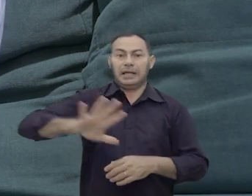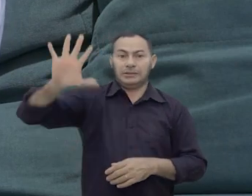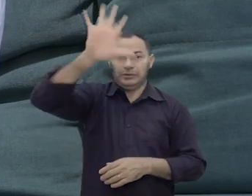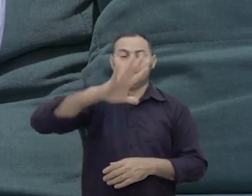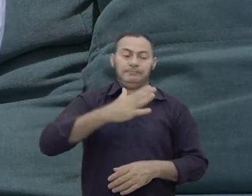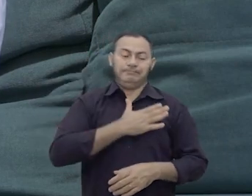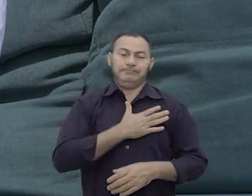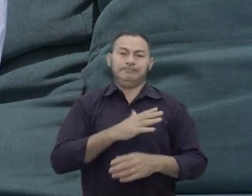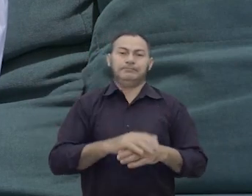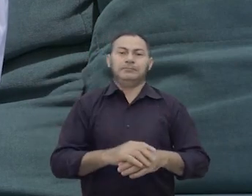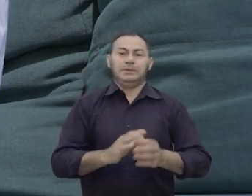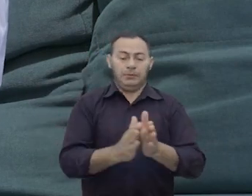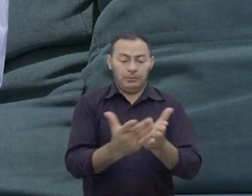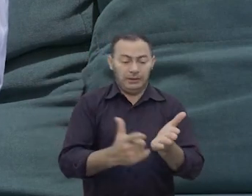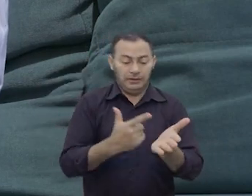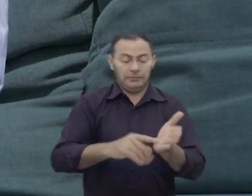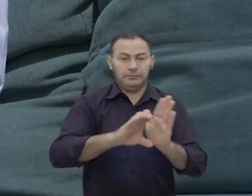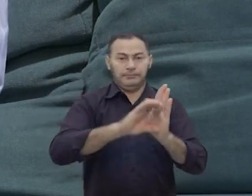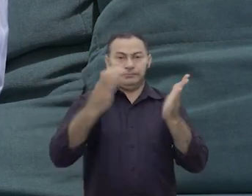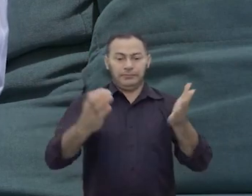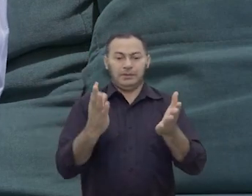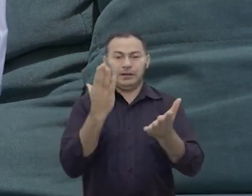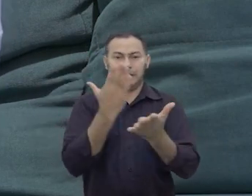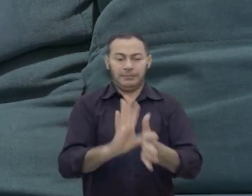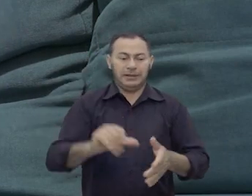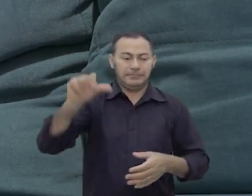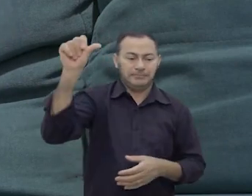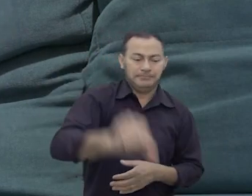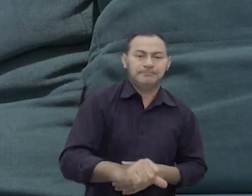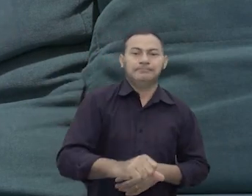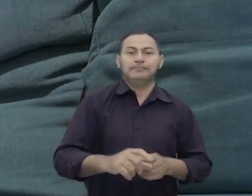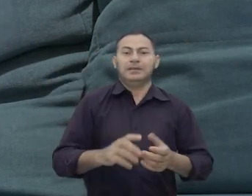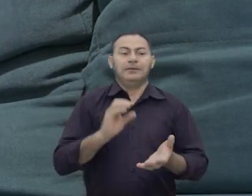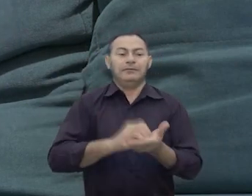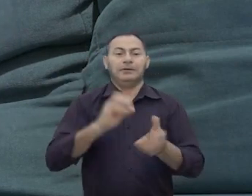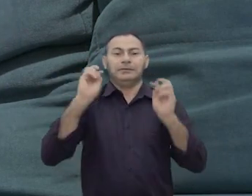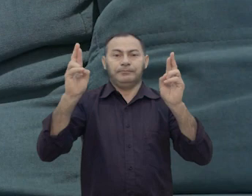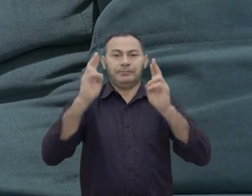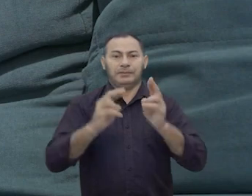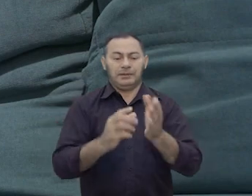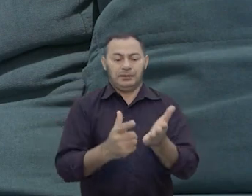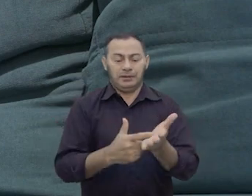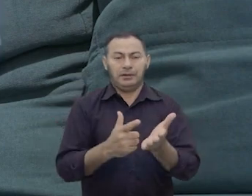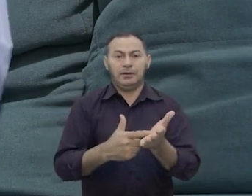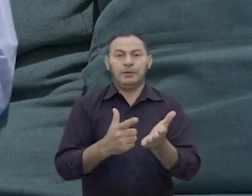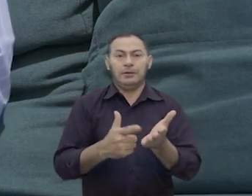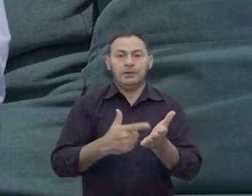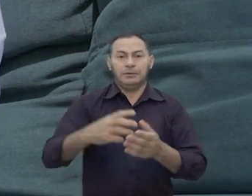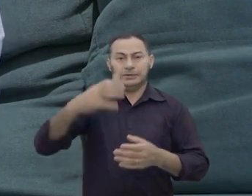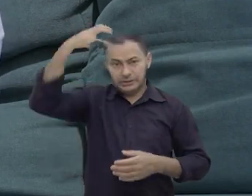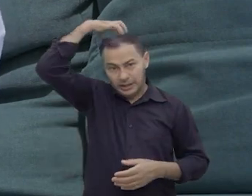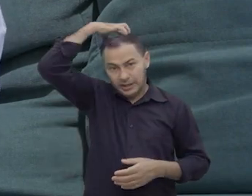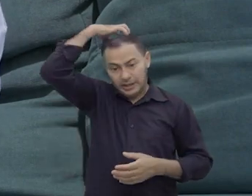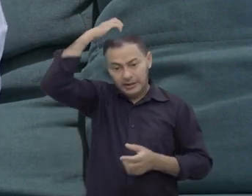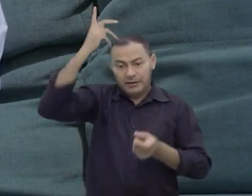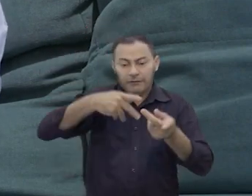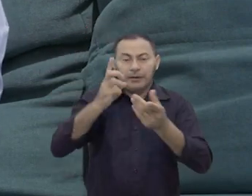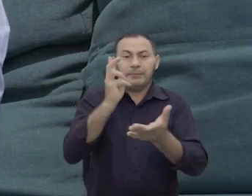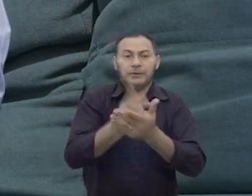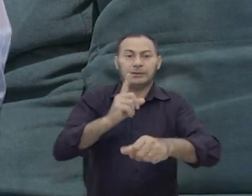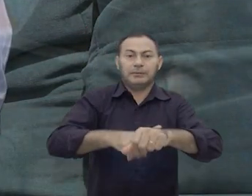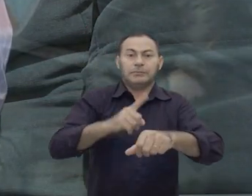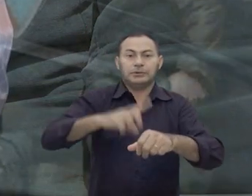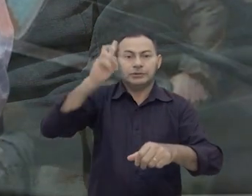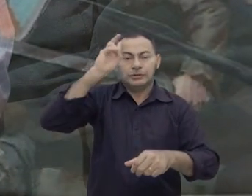perspectiva nacional. Apesar dos livros de crônicas terminarem em derrota e desesperança e os livros de reis que relatam o mesmo